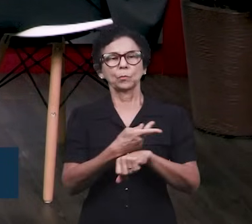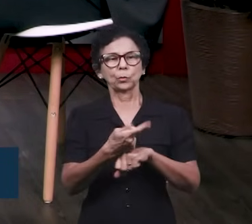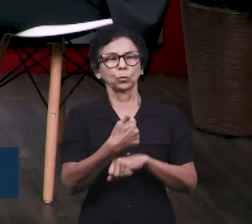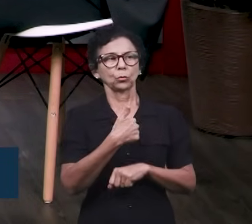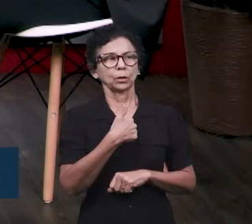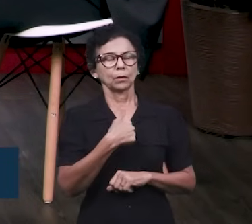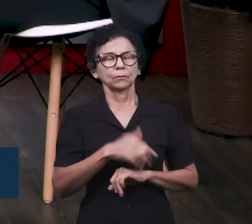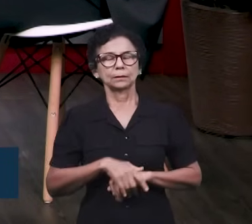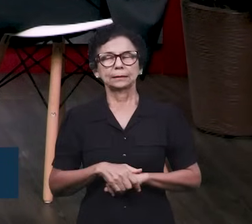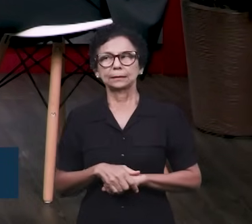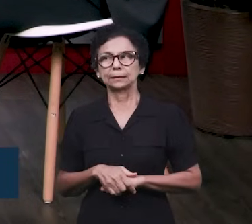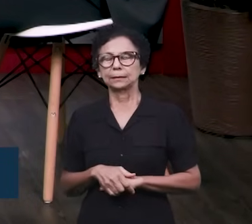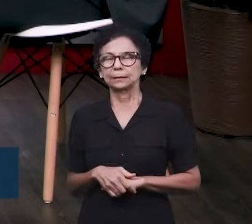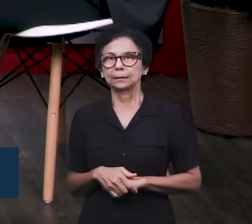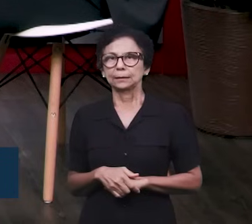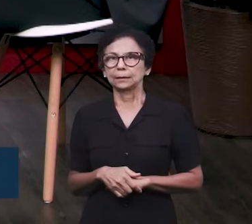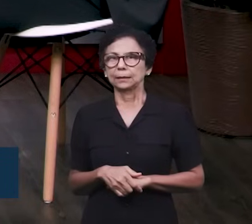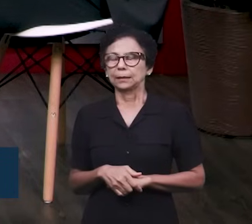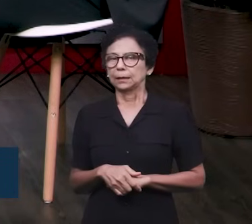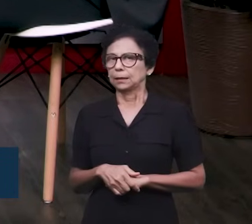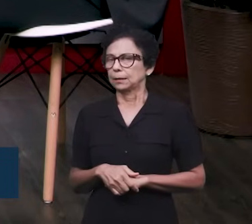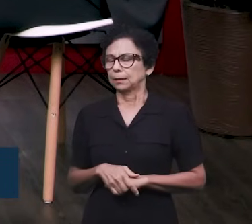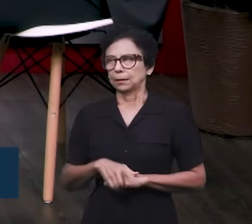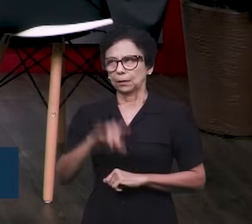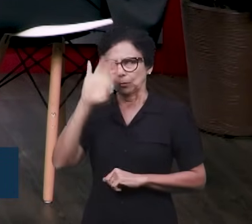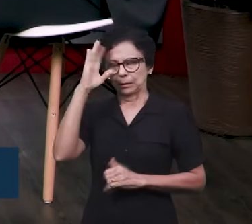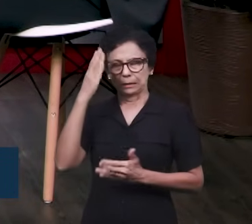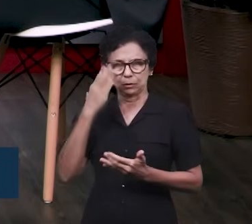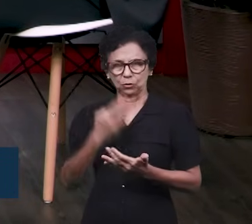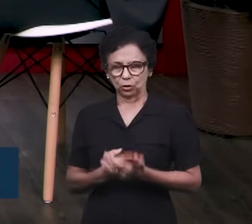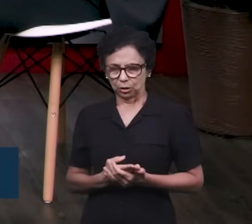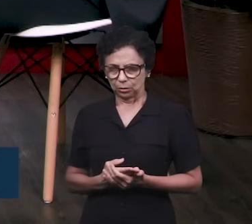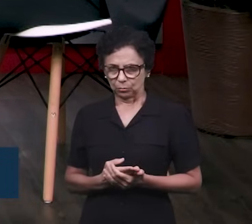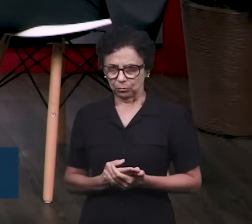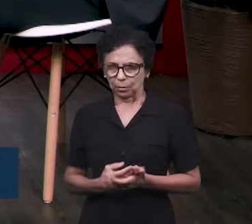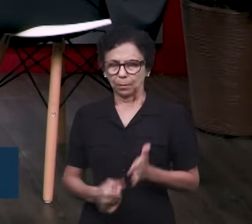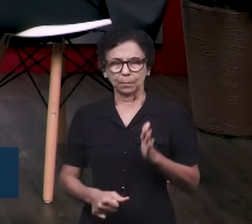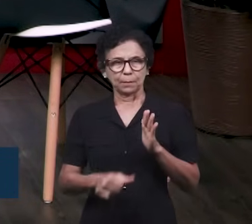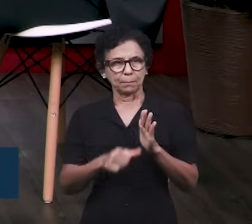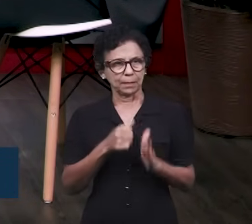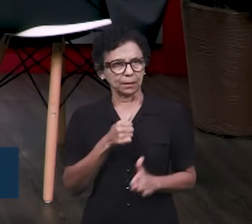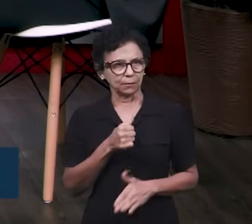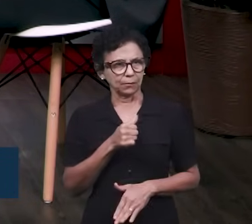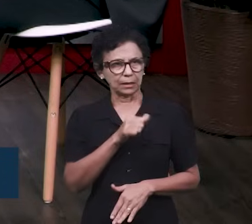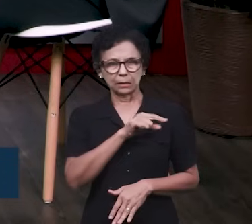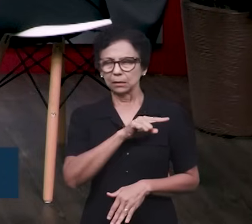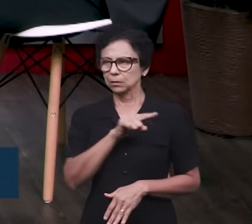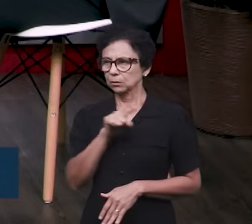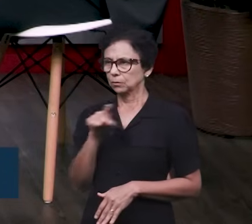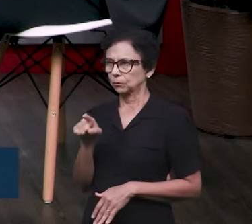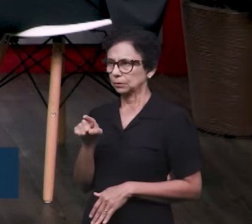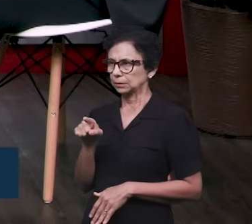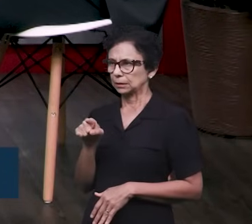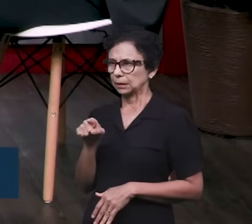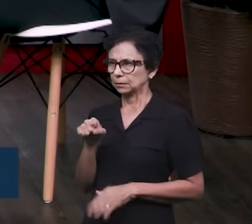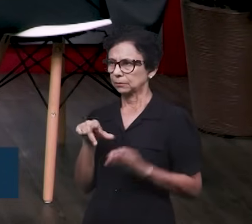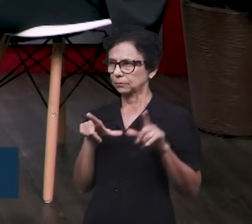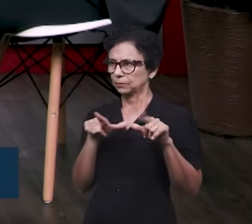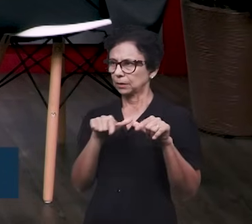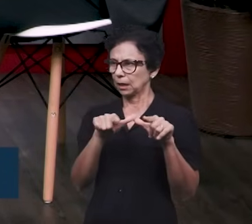primeira vez que vocês se veem, porque a maneira como vocês conversam, a integração, a sinergia que vocês